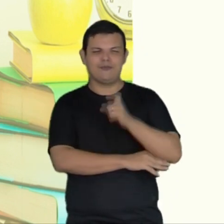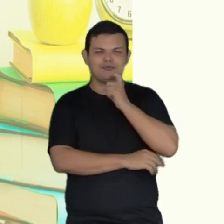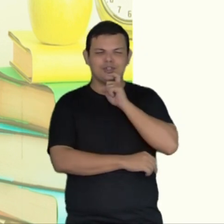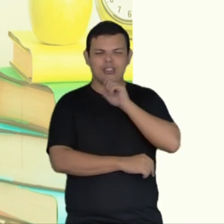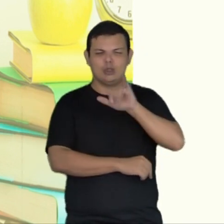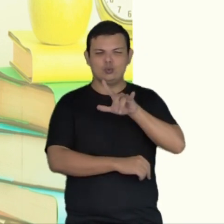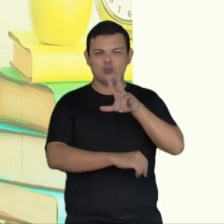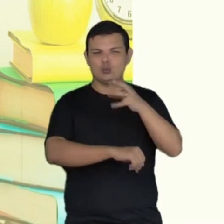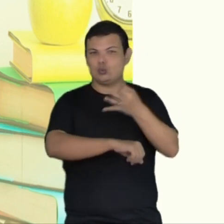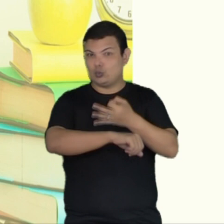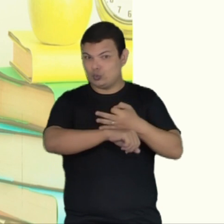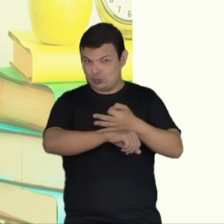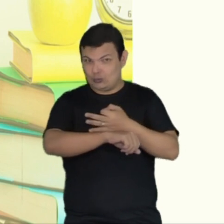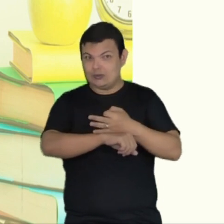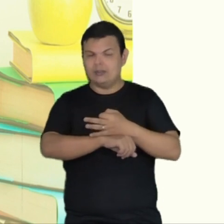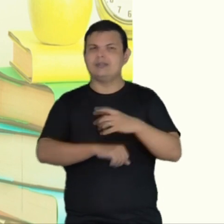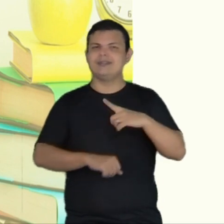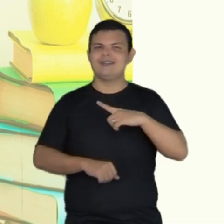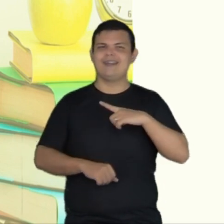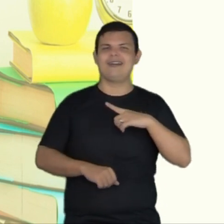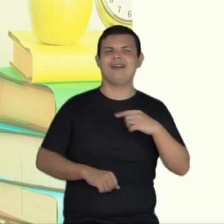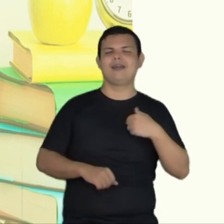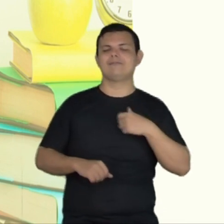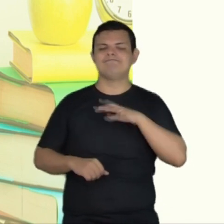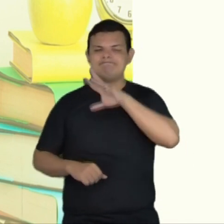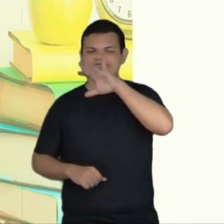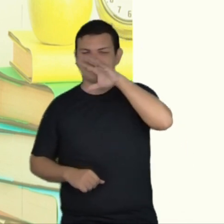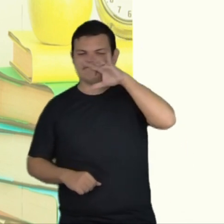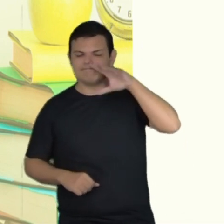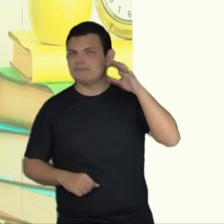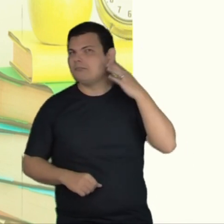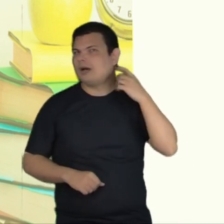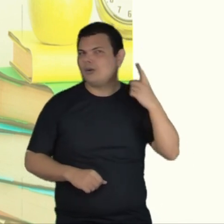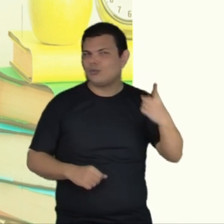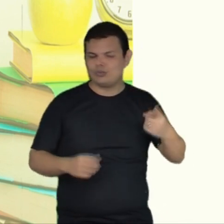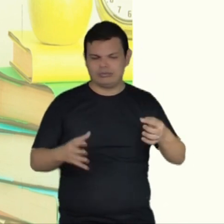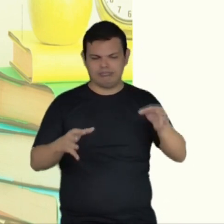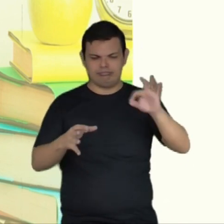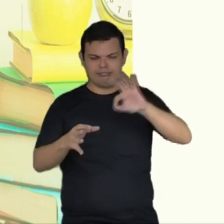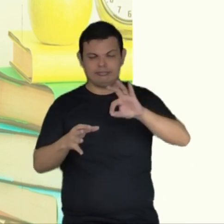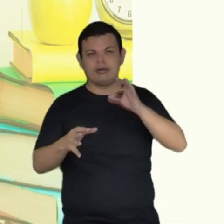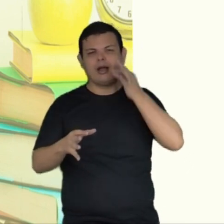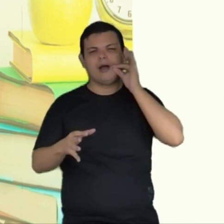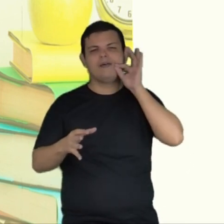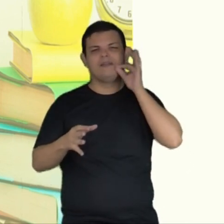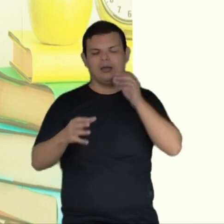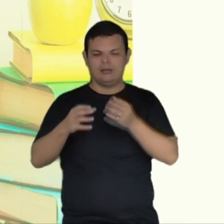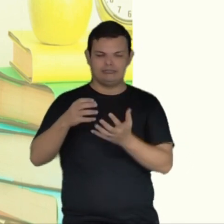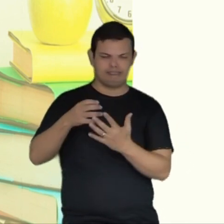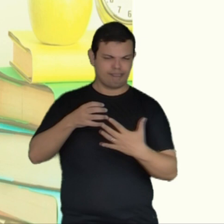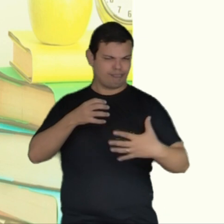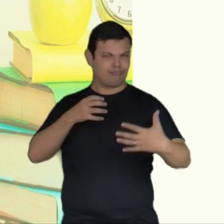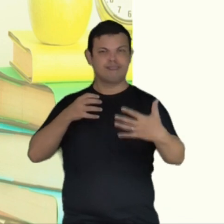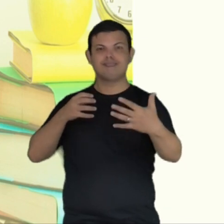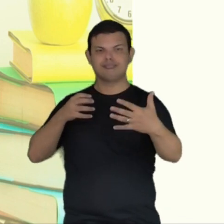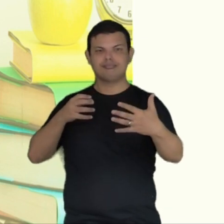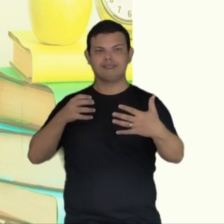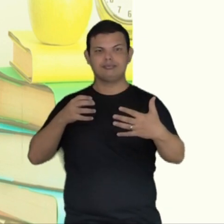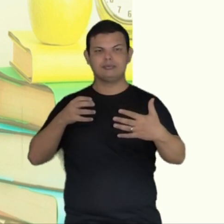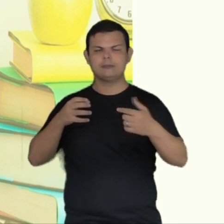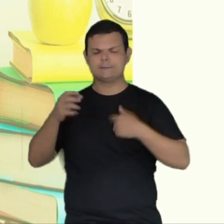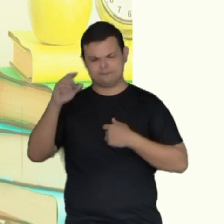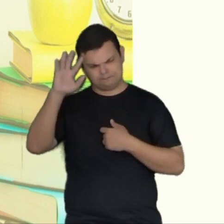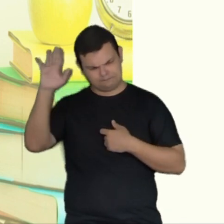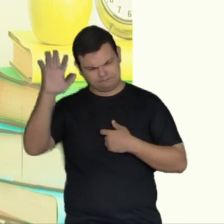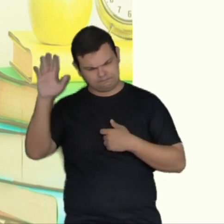julho, voa o cheiro, o barulho do café descendo quente pelo bule reluzente. E me pergunto